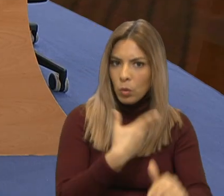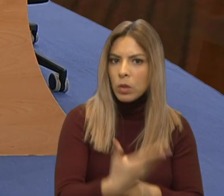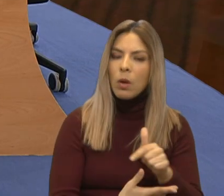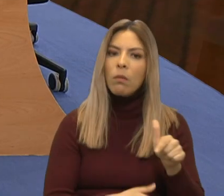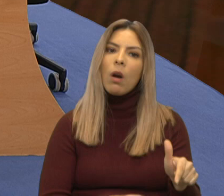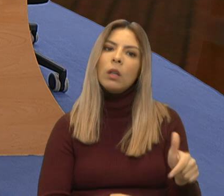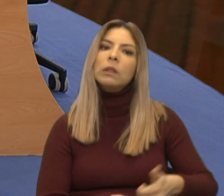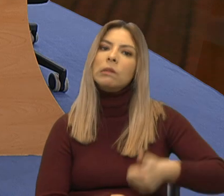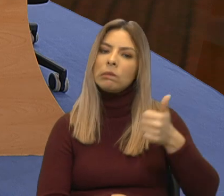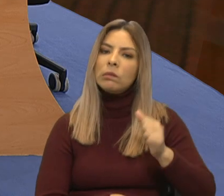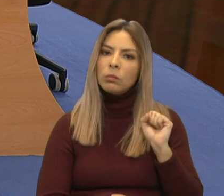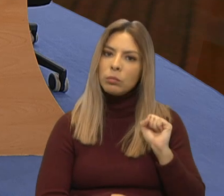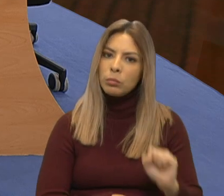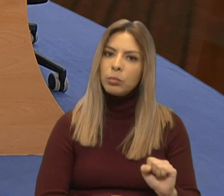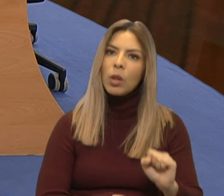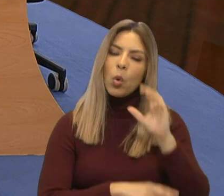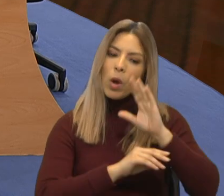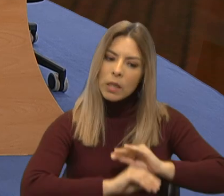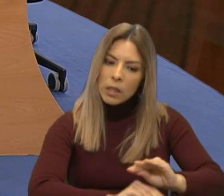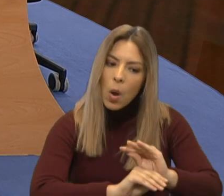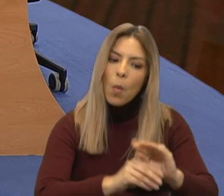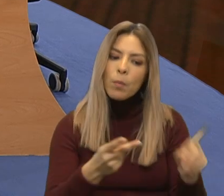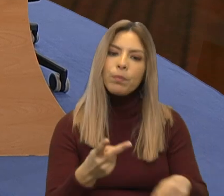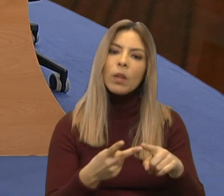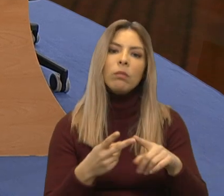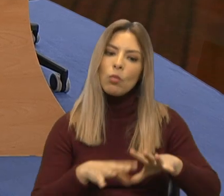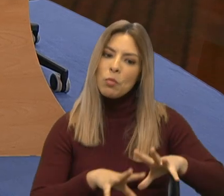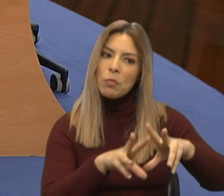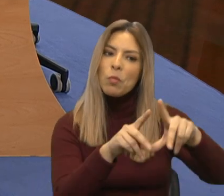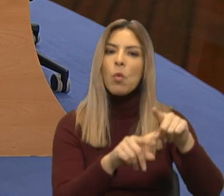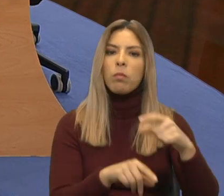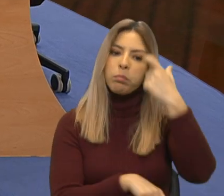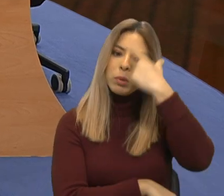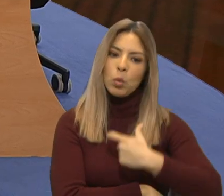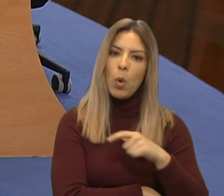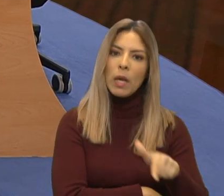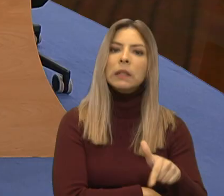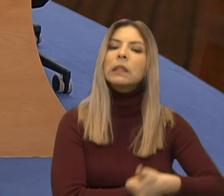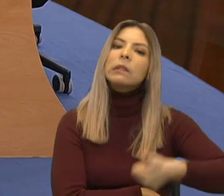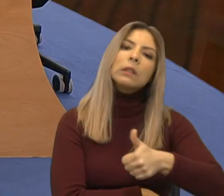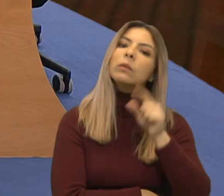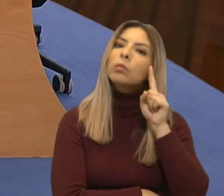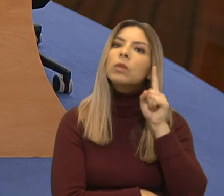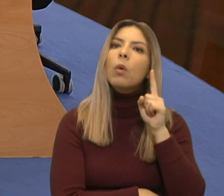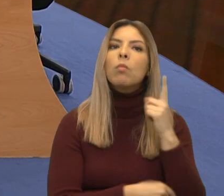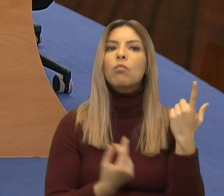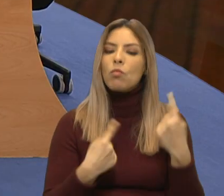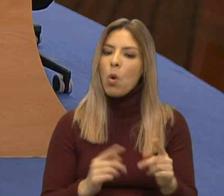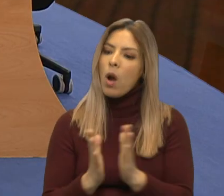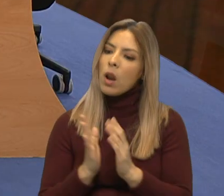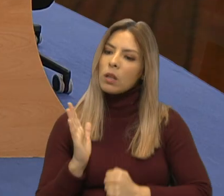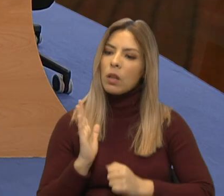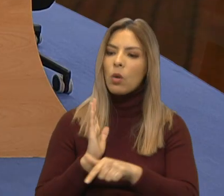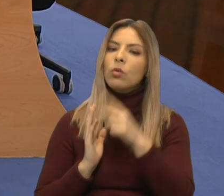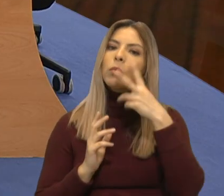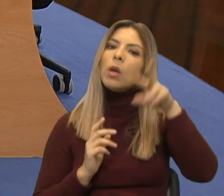isso é reconhecido do ponto de vista educacional e da promoção humana, vai muito além daquela que é a expressão numérica da Igreja Católica em Moçambique, porque